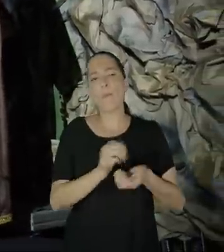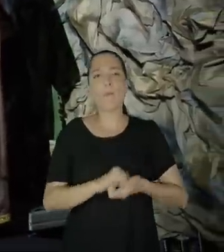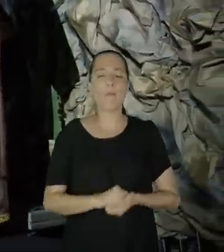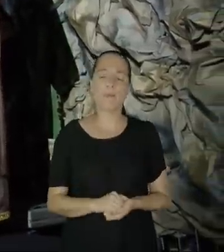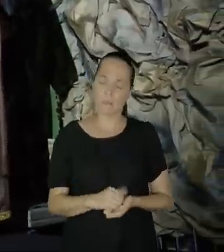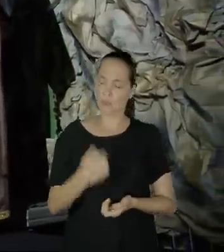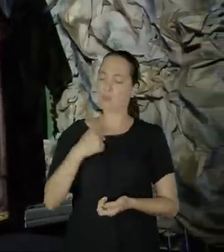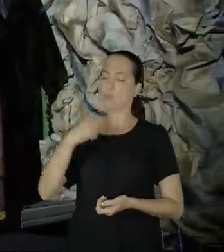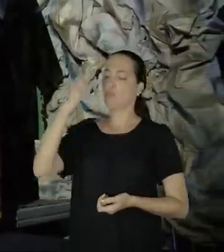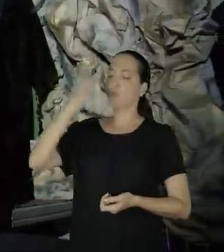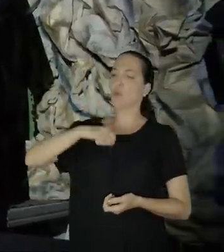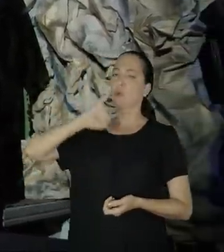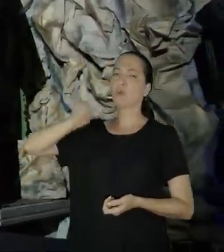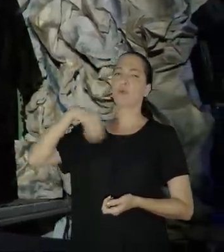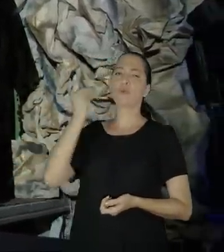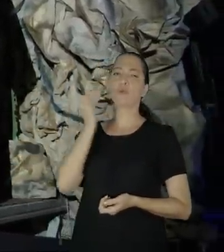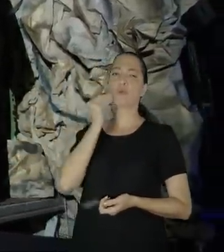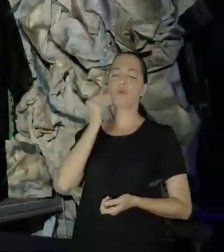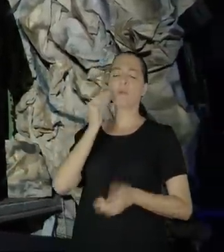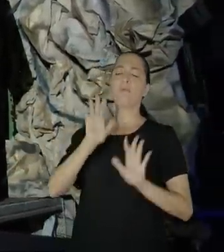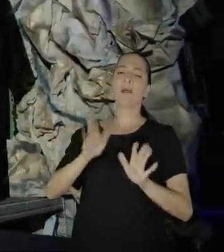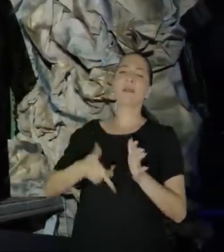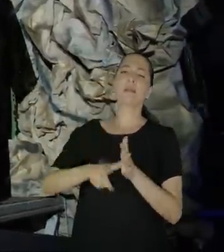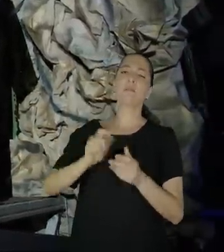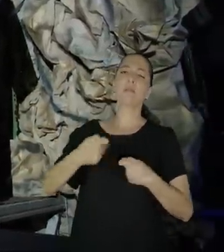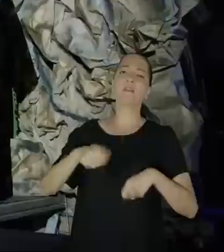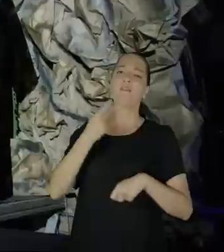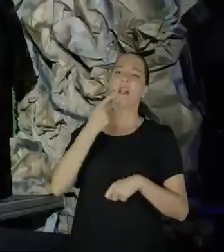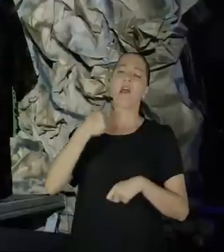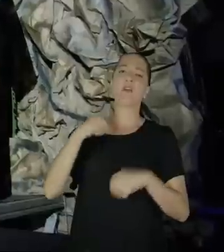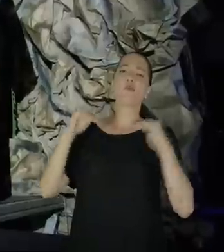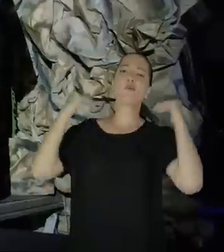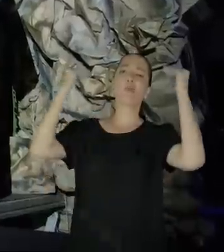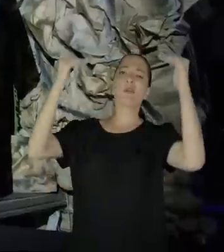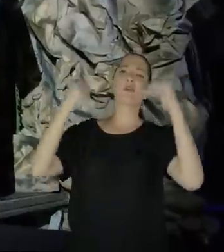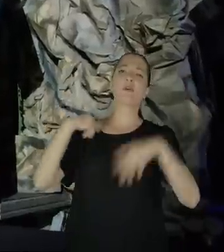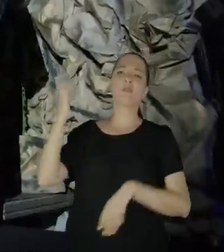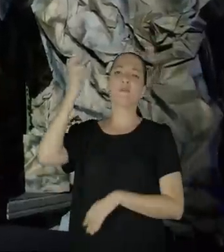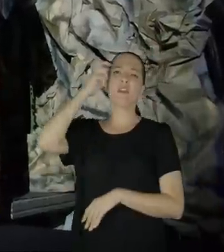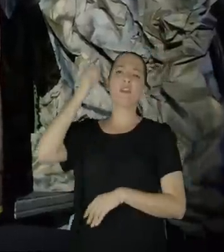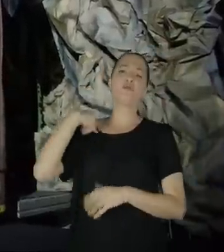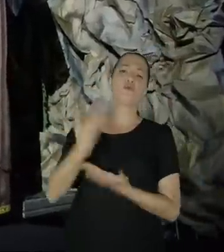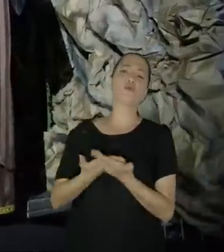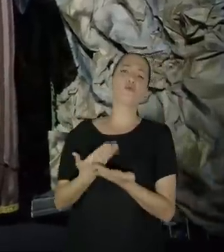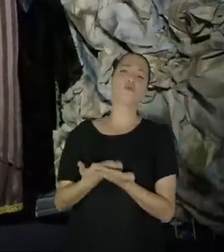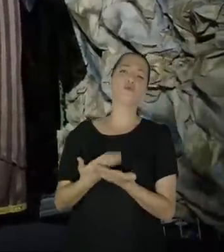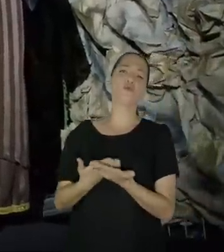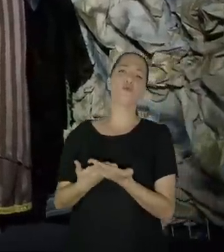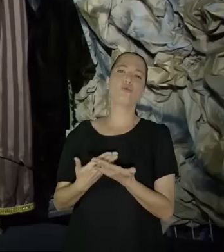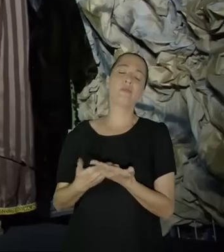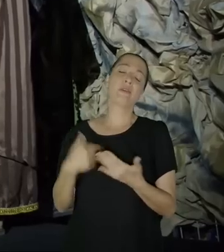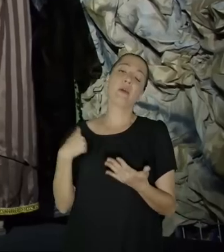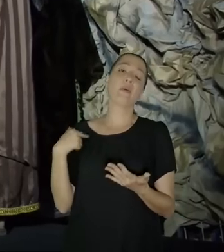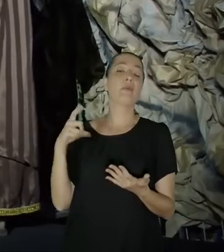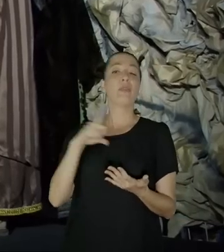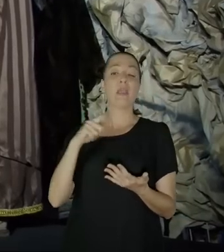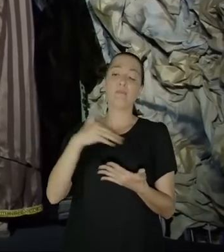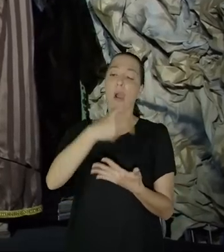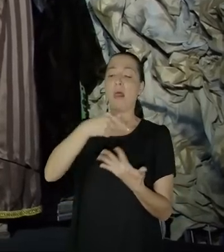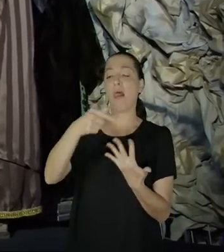Sou Judas Iscariotes. Antes de tudo, sou um erudito. Sou um letrado, que por tantas